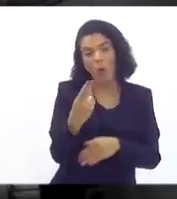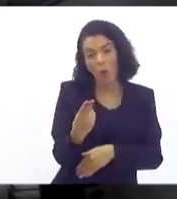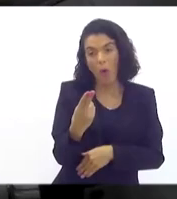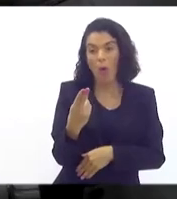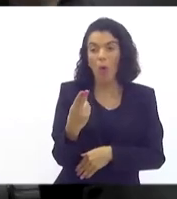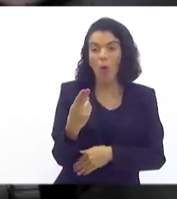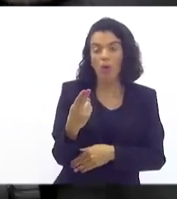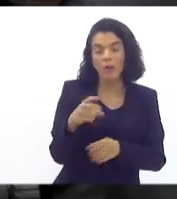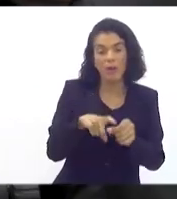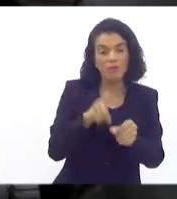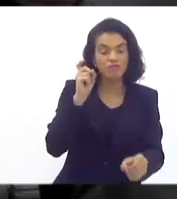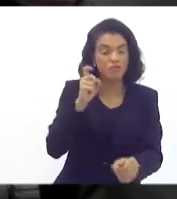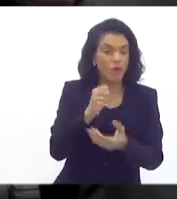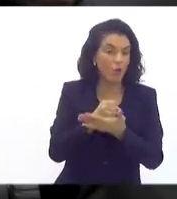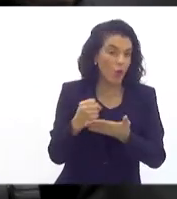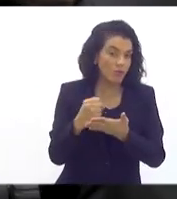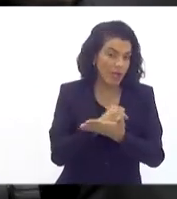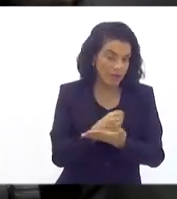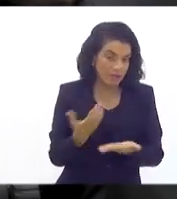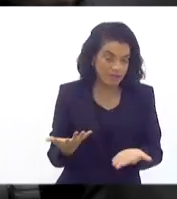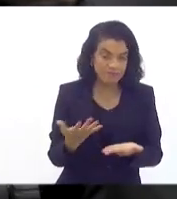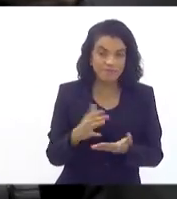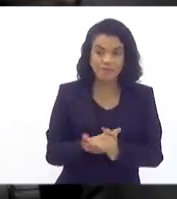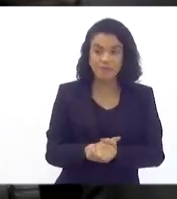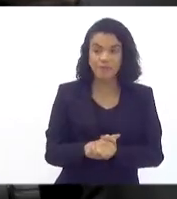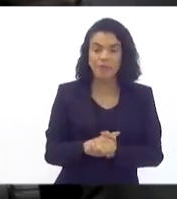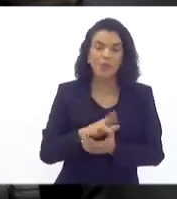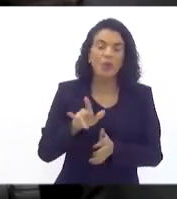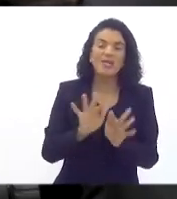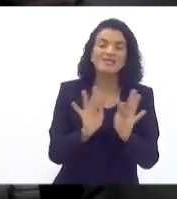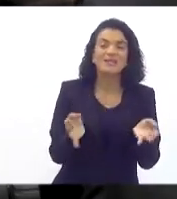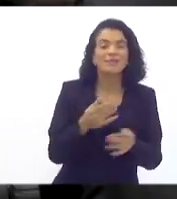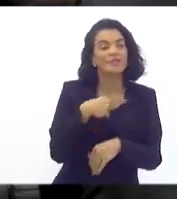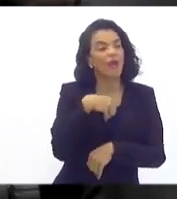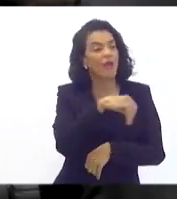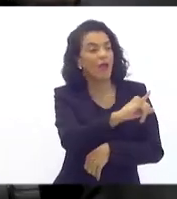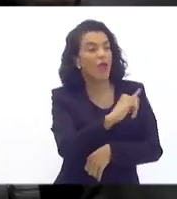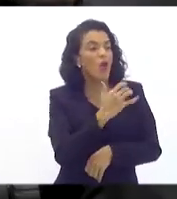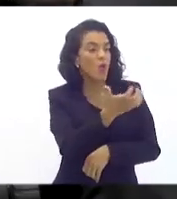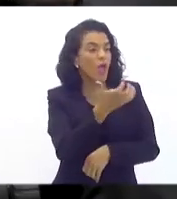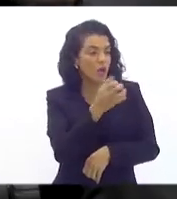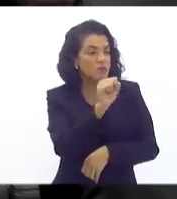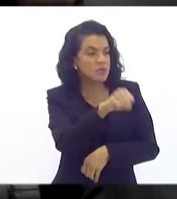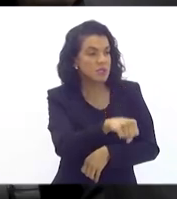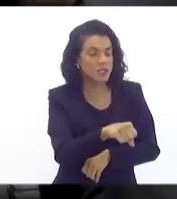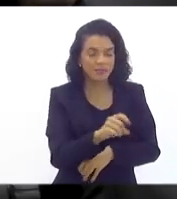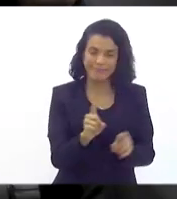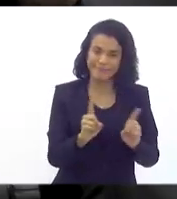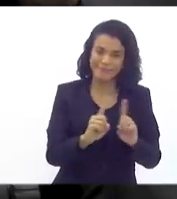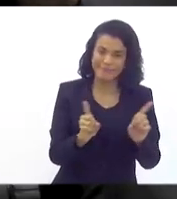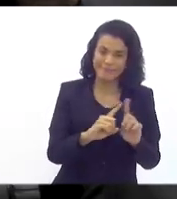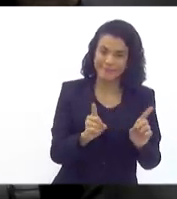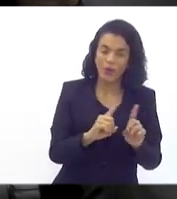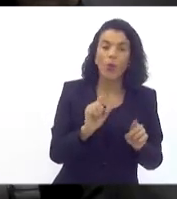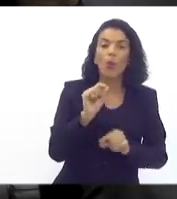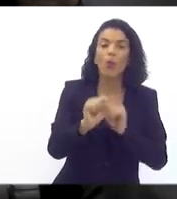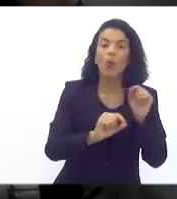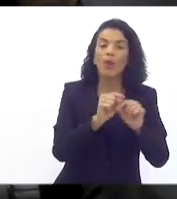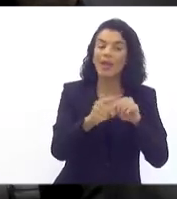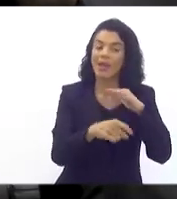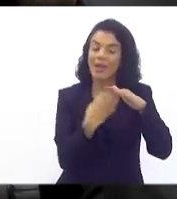previsão contratual também se ela deseja ou não mas não é simplesmente dizer assim eu desejo sim o que que ela entende